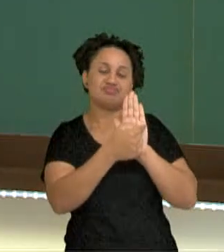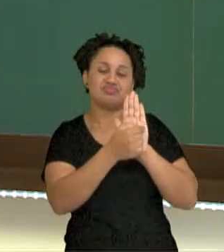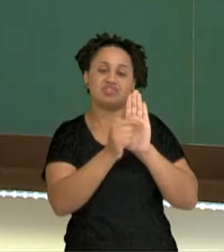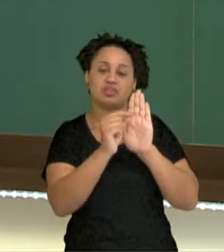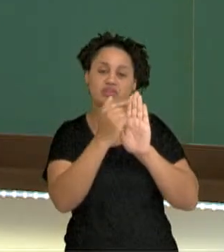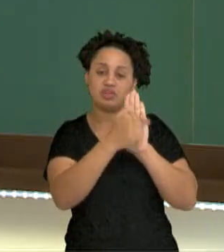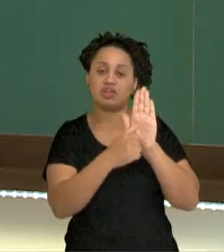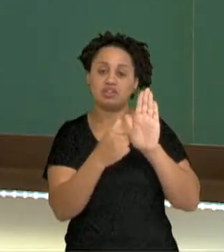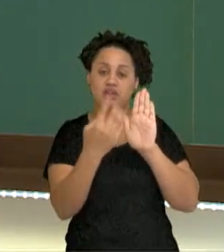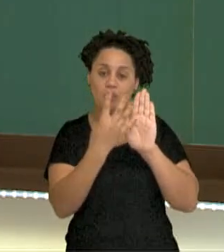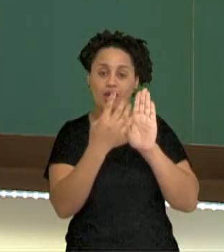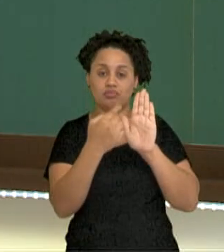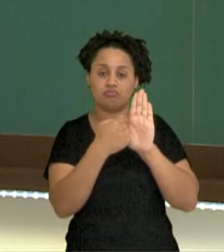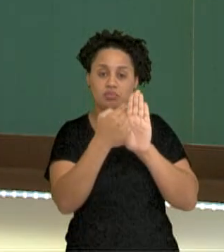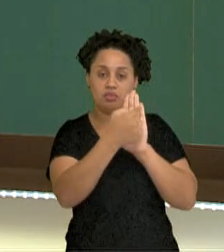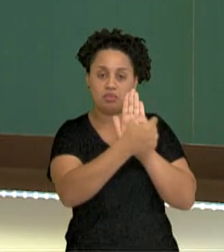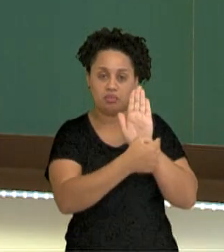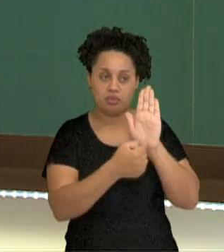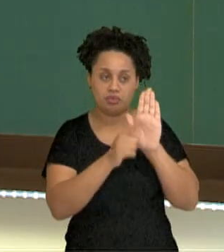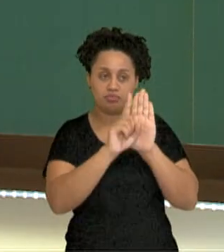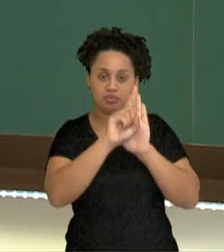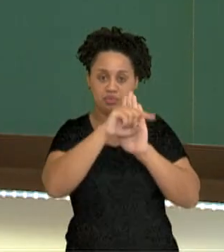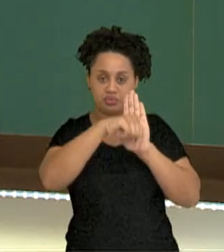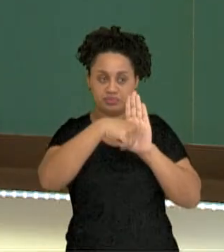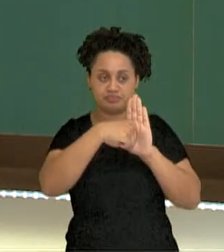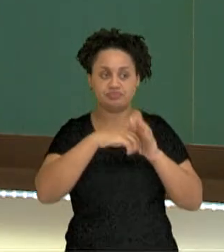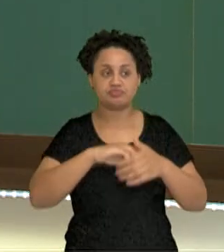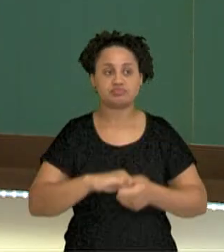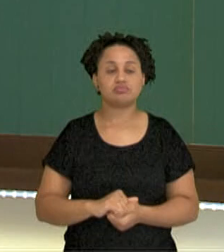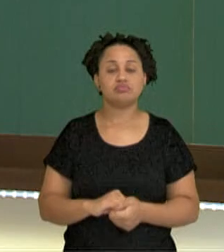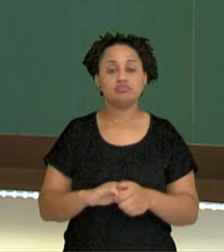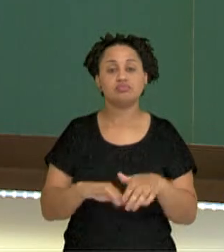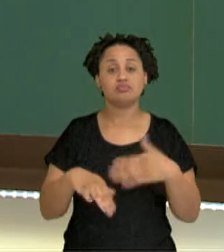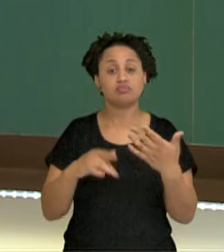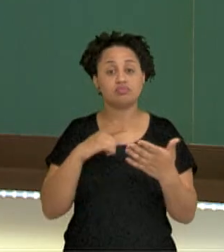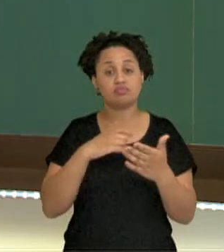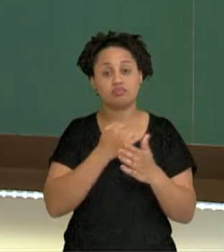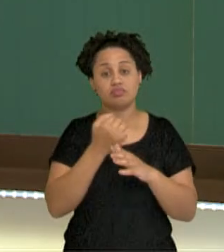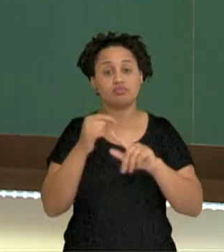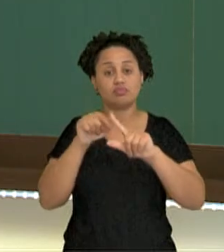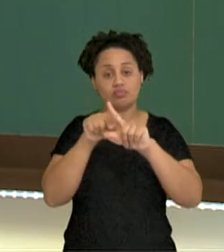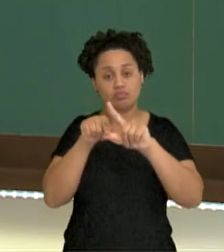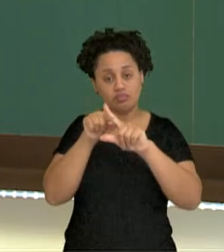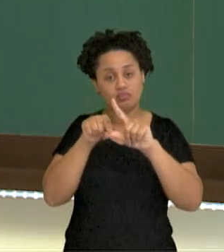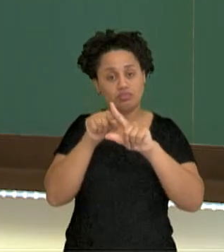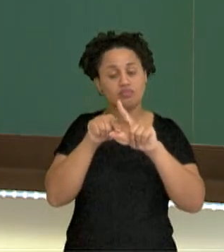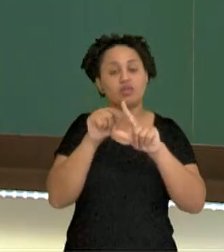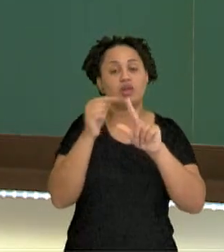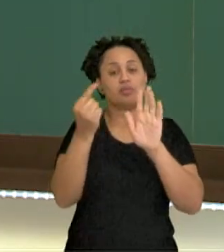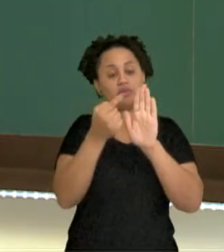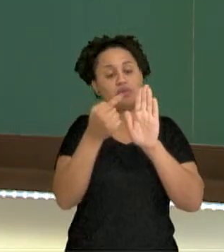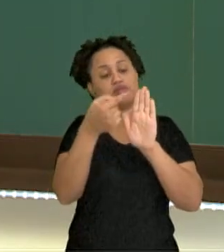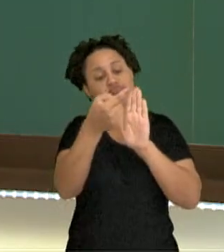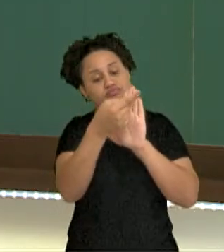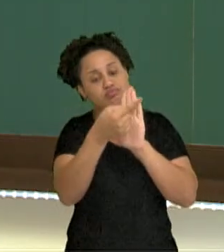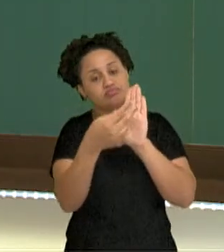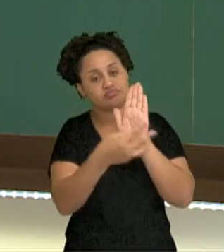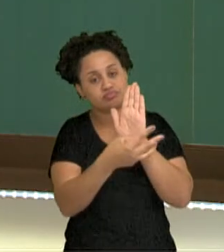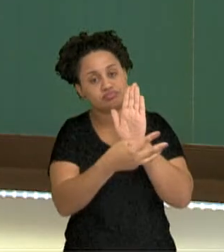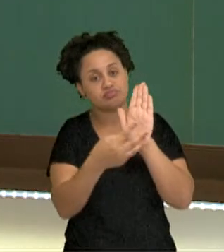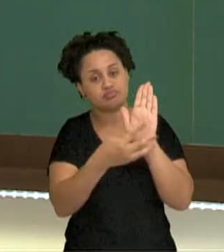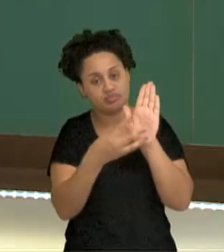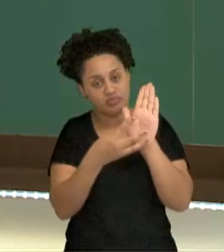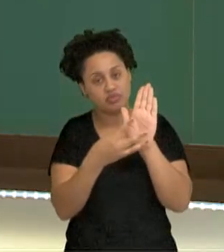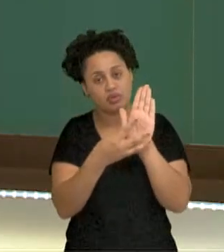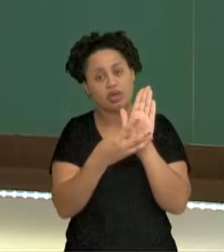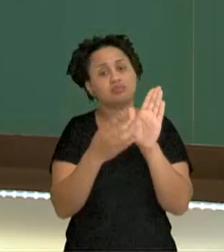que tem 4 quadrantes, tá? Então, você tem alguns ângulos que estão no primeiro, no segundo, no terceiro ou no